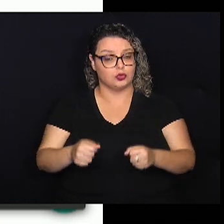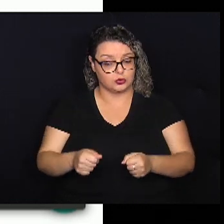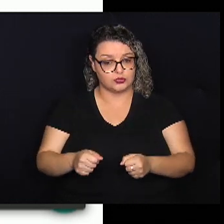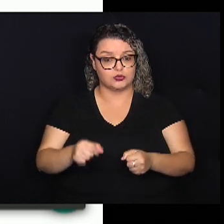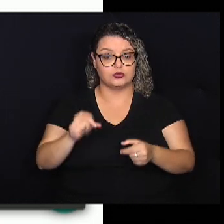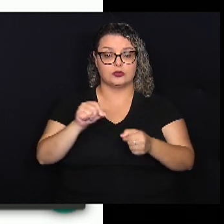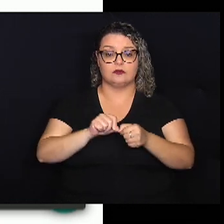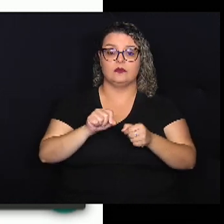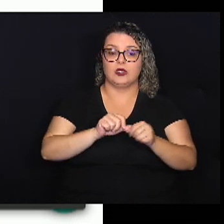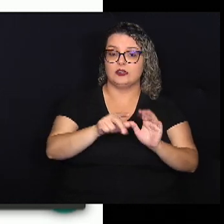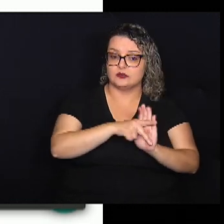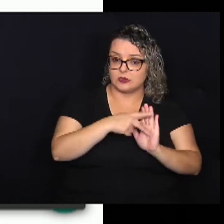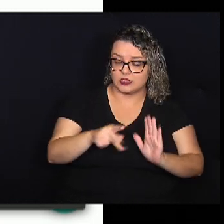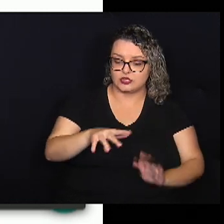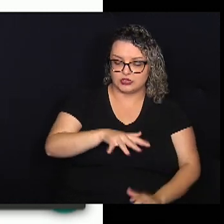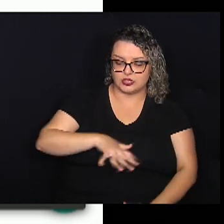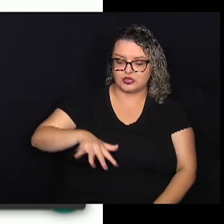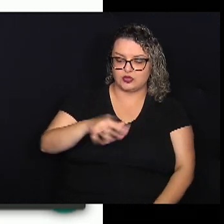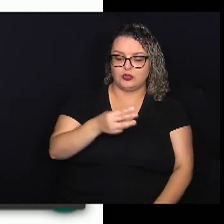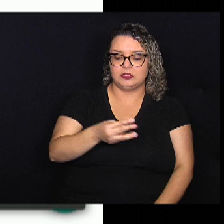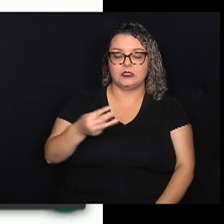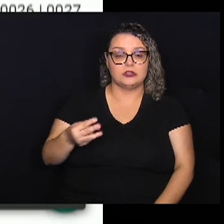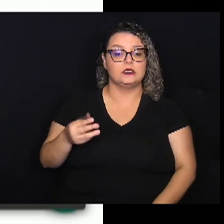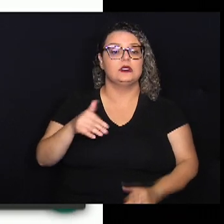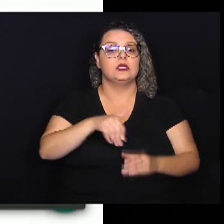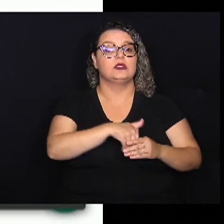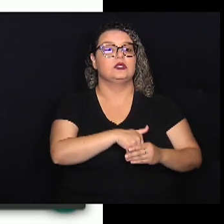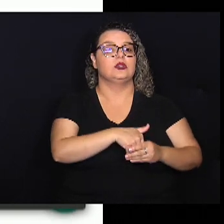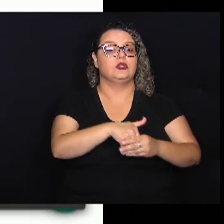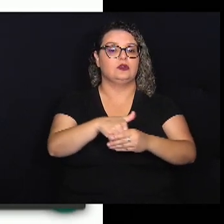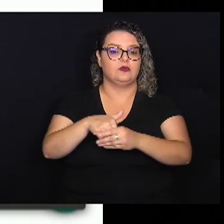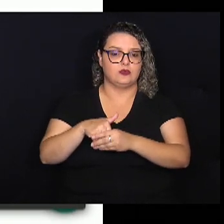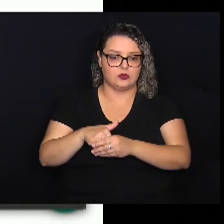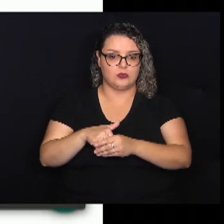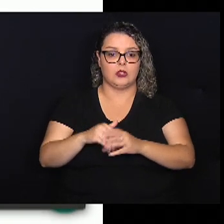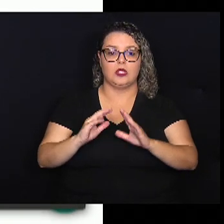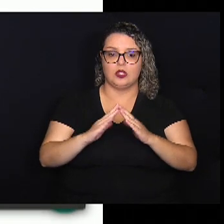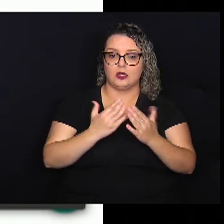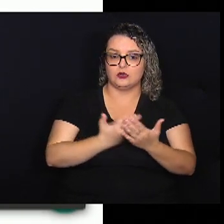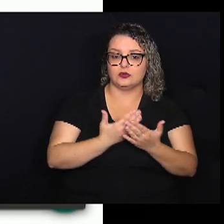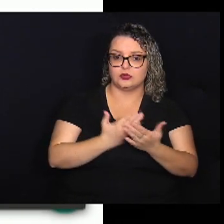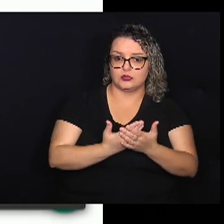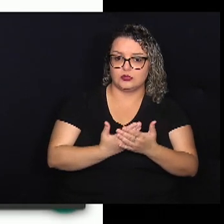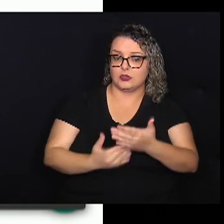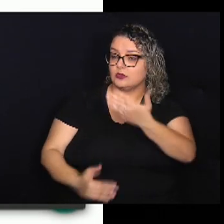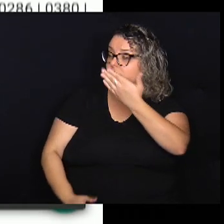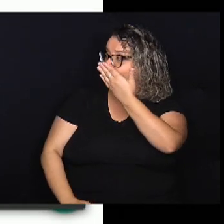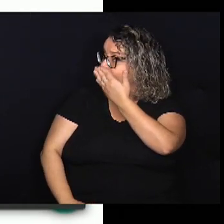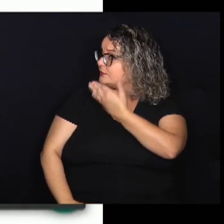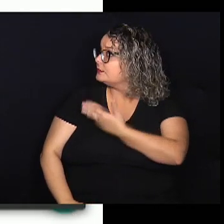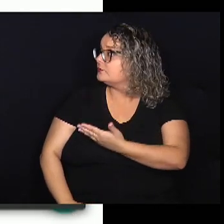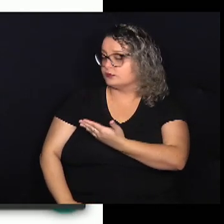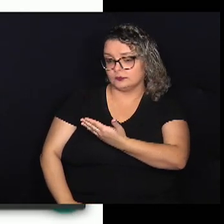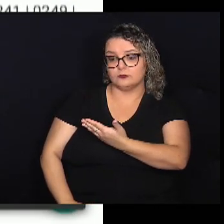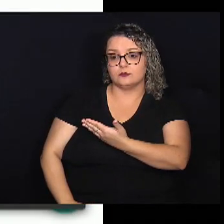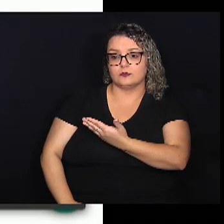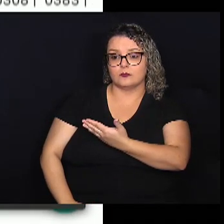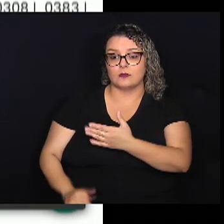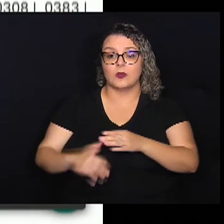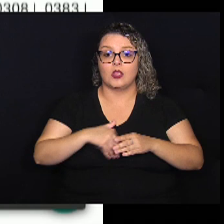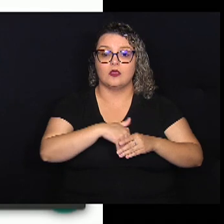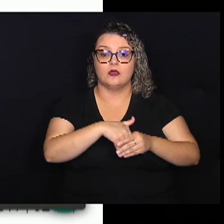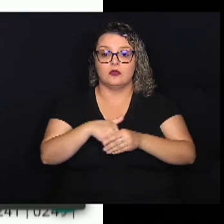faz parte dessa zona eleitoral e que votam nesses colégios elencados abaixo, vão votar